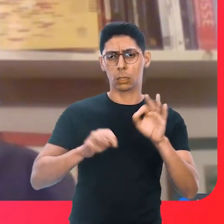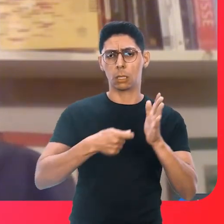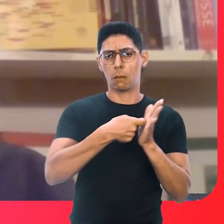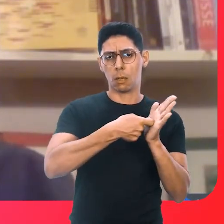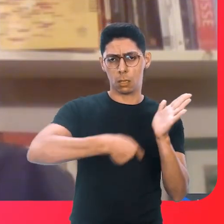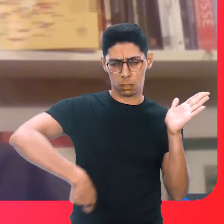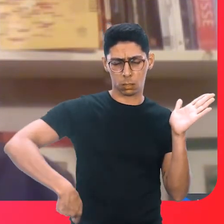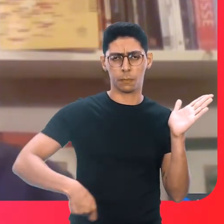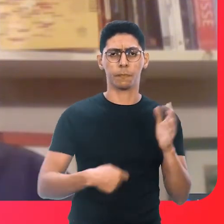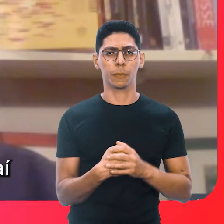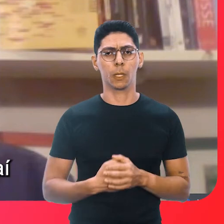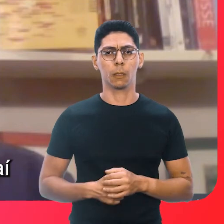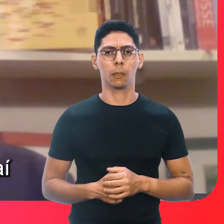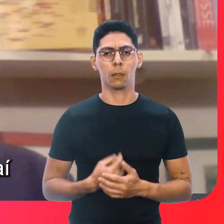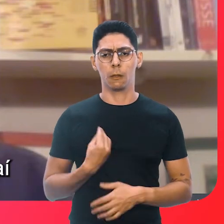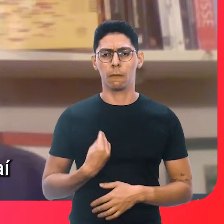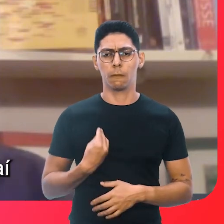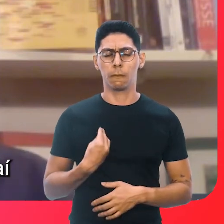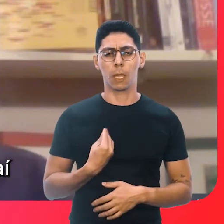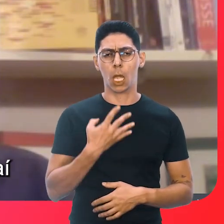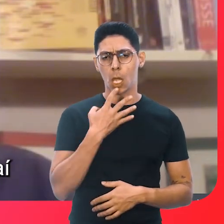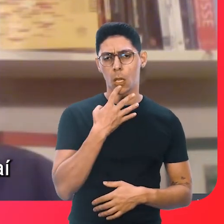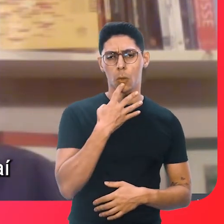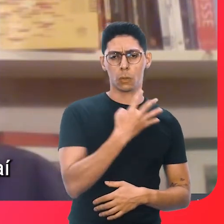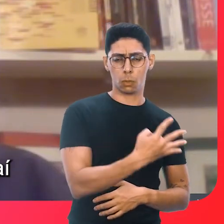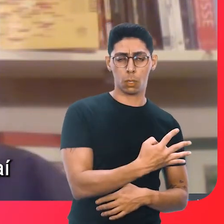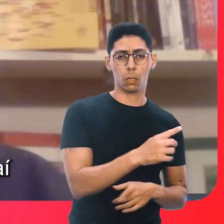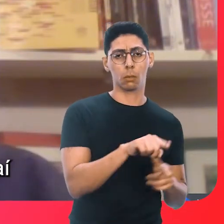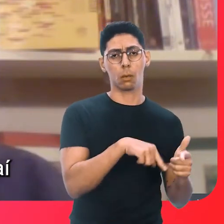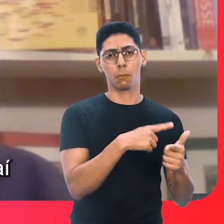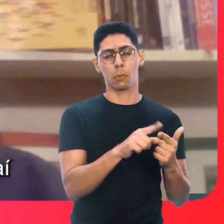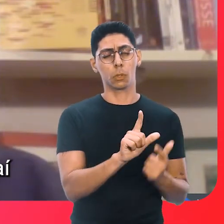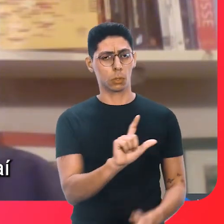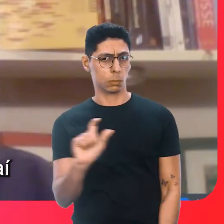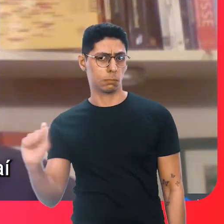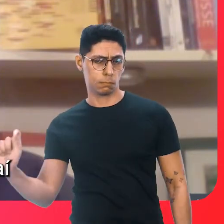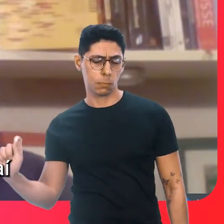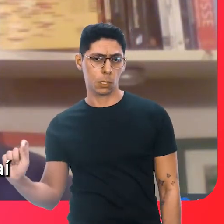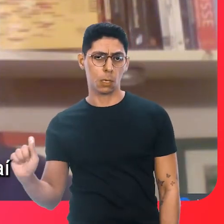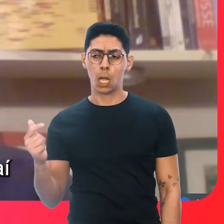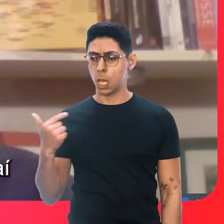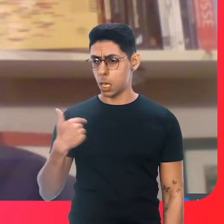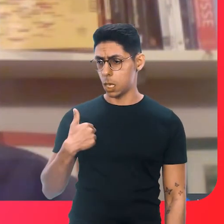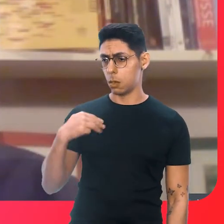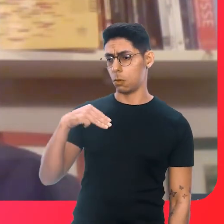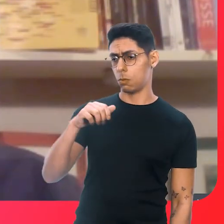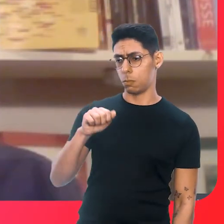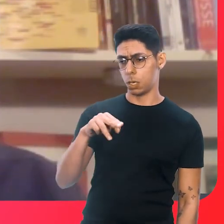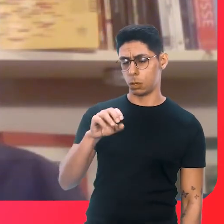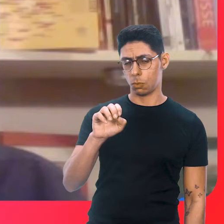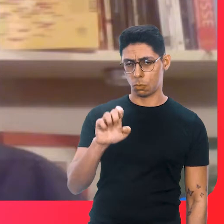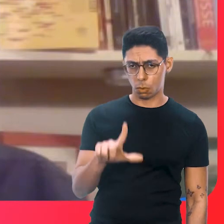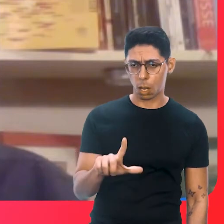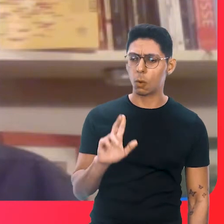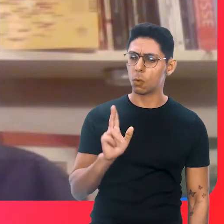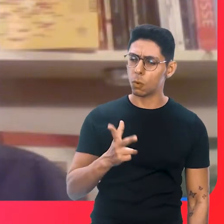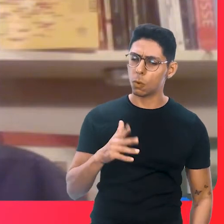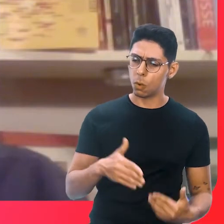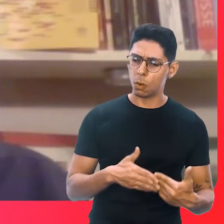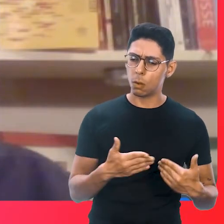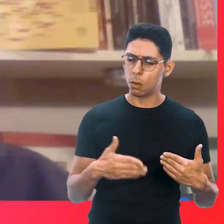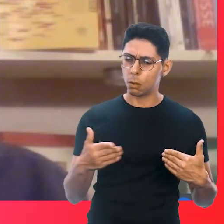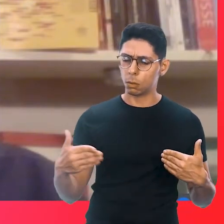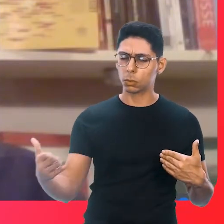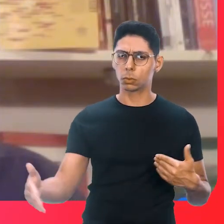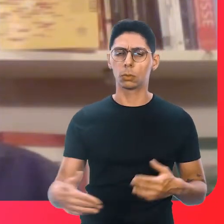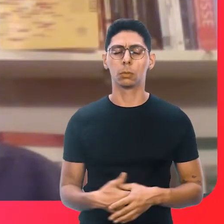Ela ficou durante 4 anos só, depois saiu do projeto, e aí eu e o Manuel Negrais tocamos durante o resto